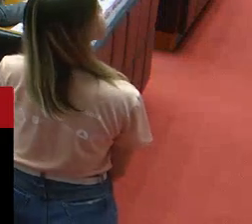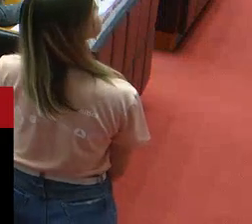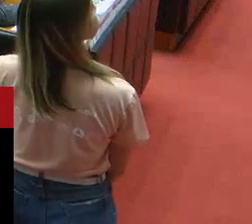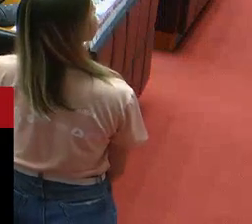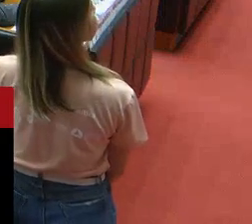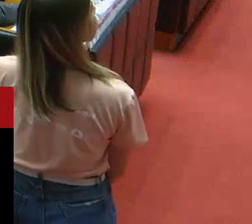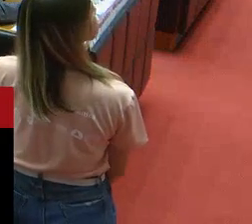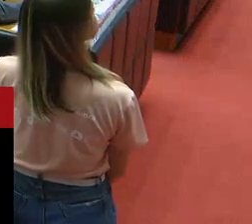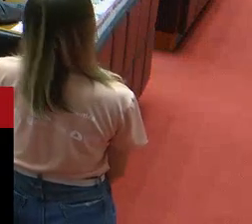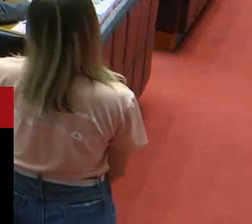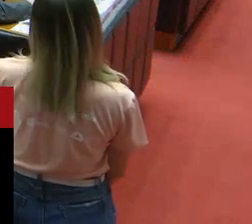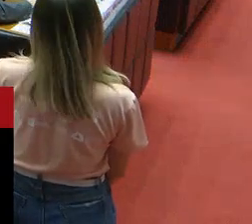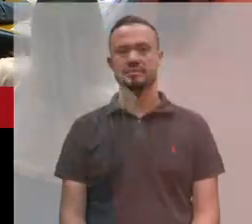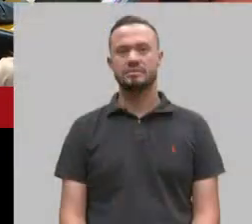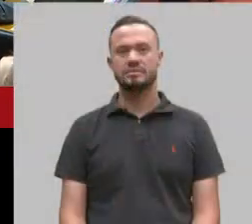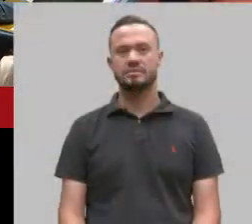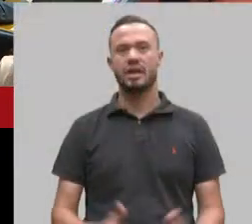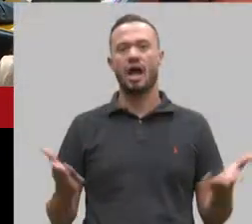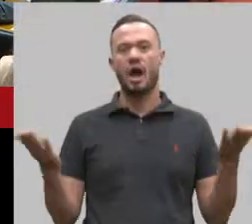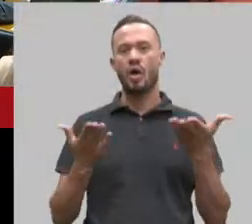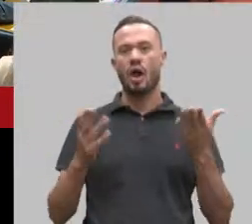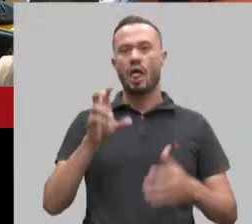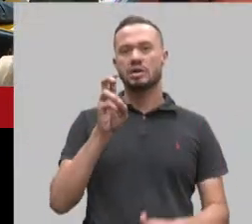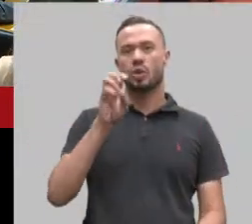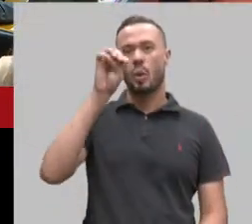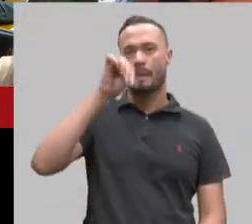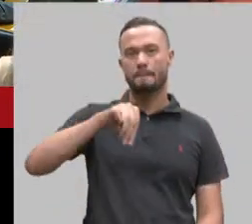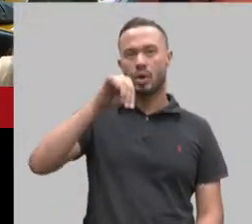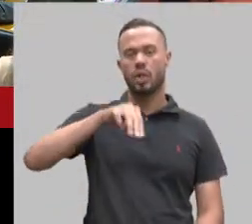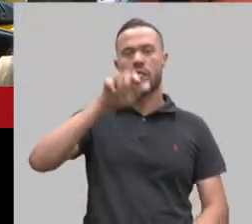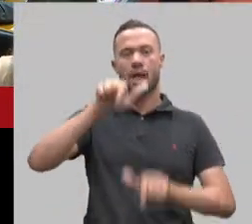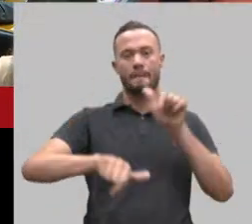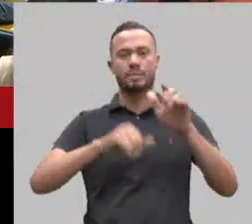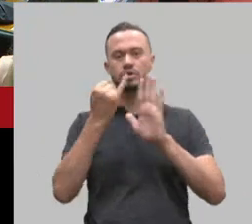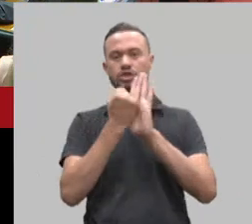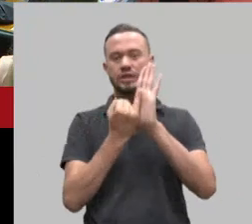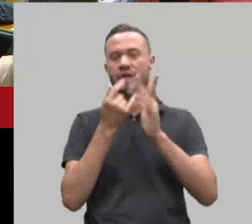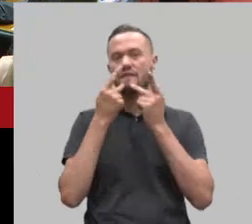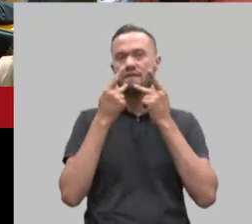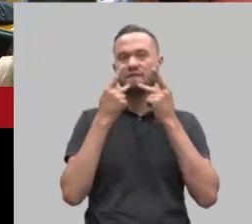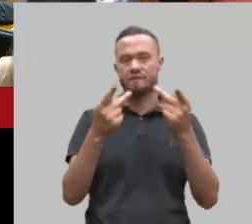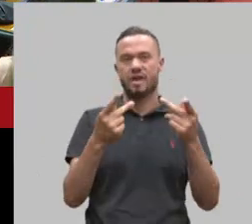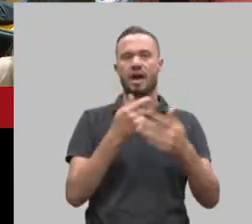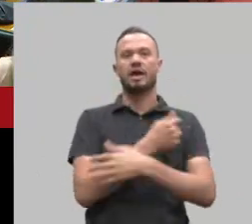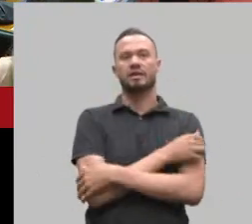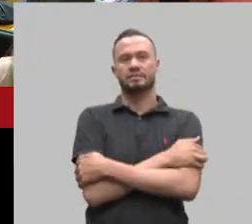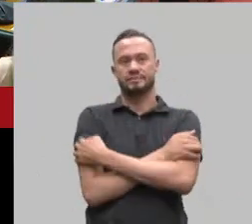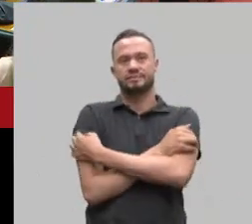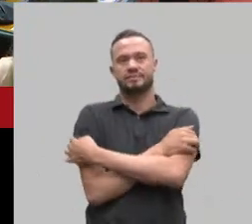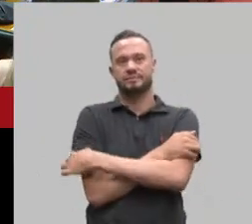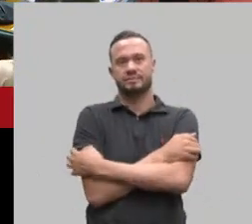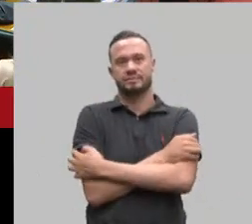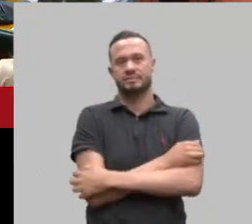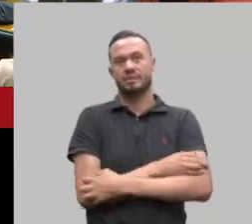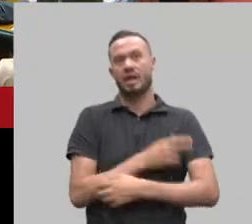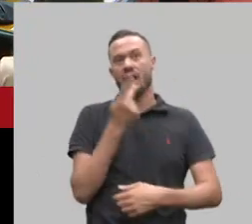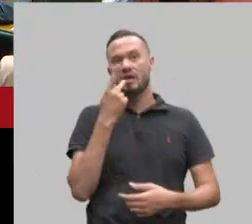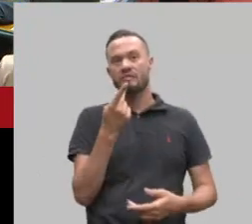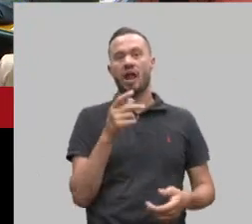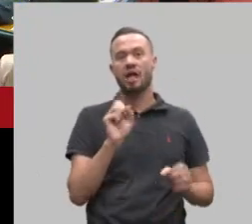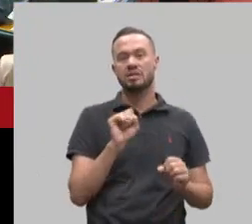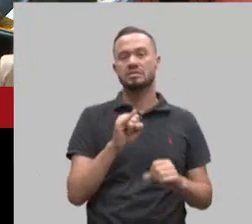agora 5 minutos para as pessoas que se inscreverem a falar sendo podendo ser a favorável ou contra